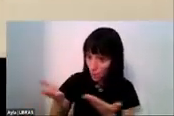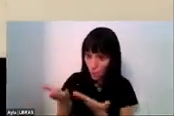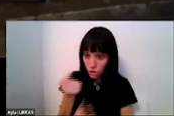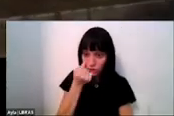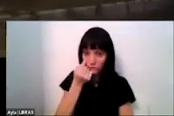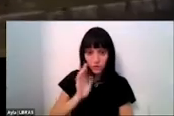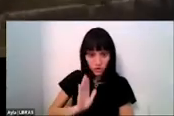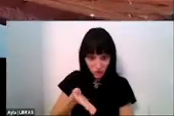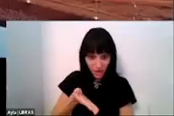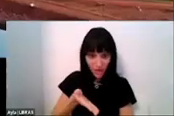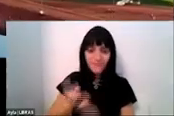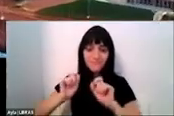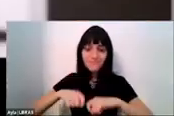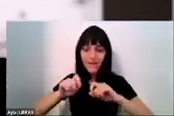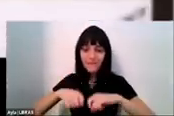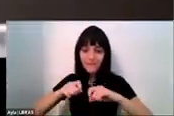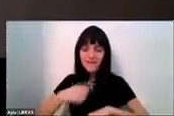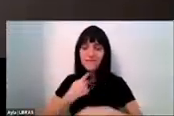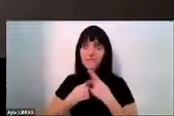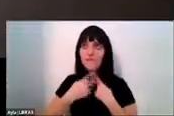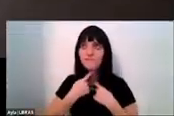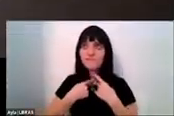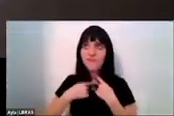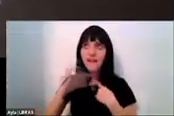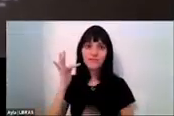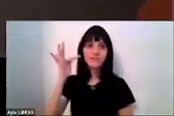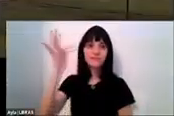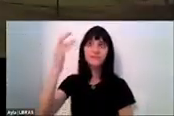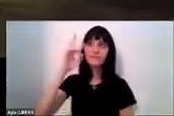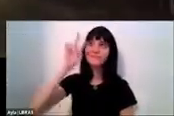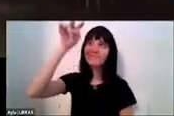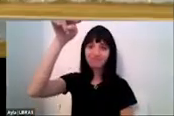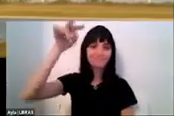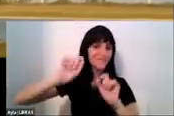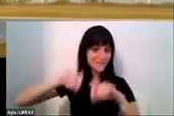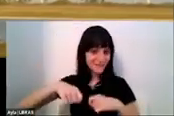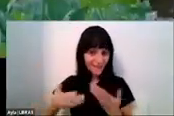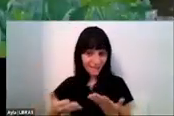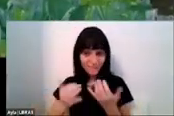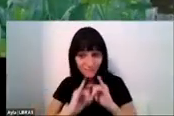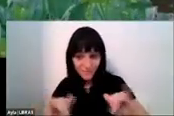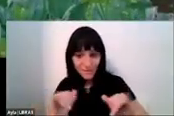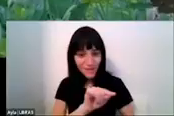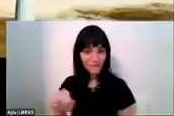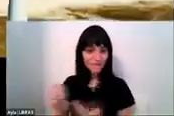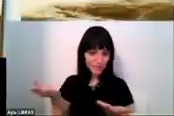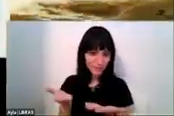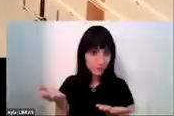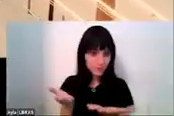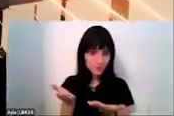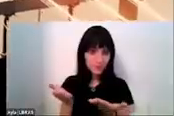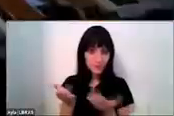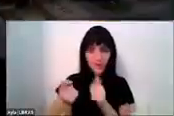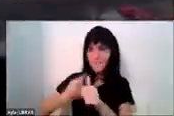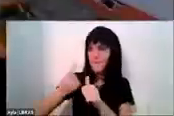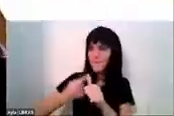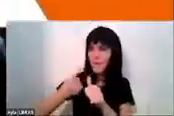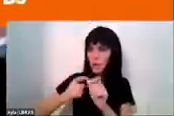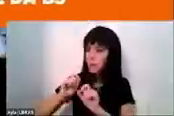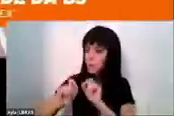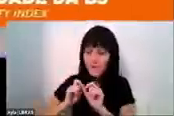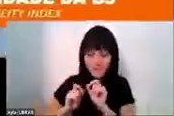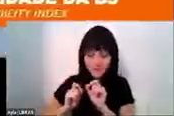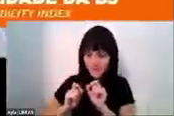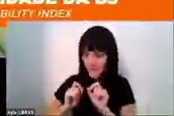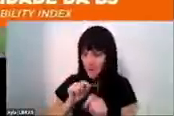dos investidores e dos clientes. Criada em 1954, a Copel é referência em sustentabilidade no Brasil e no mundo. Pioneira em